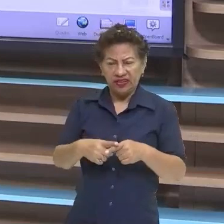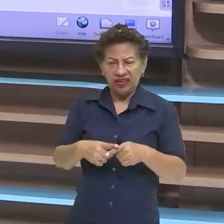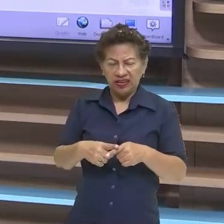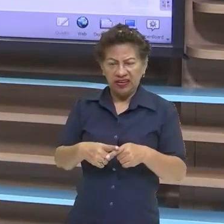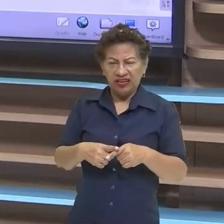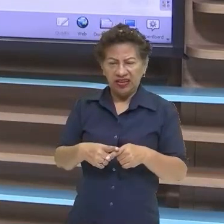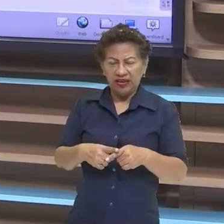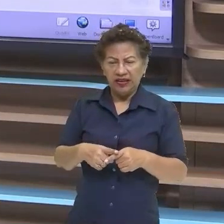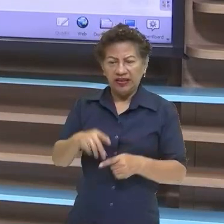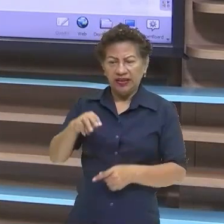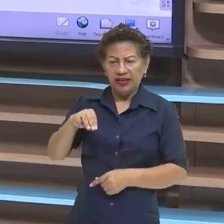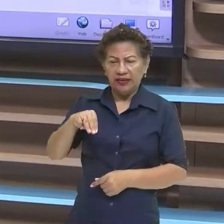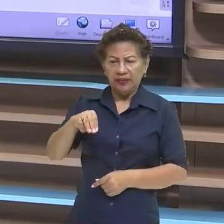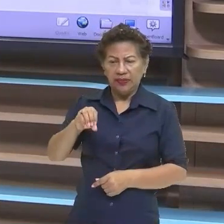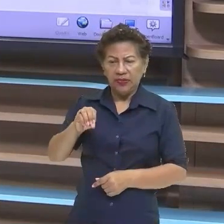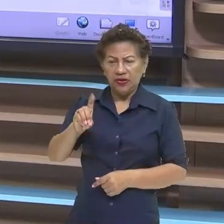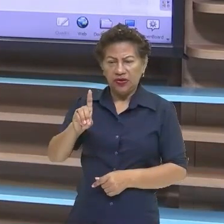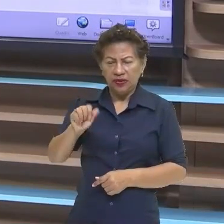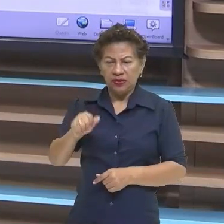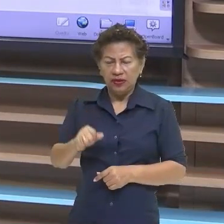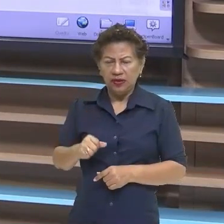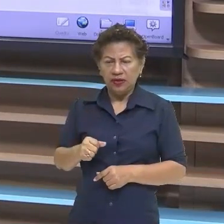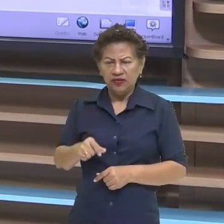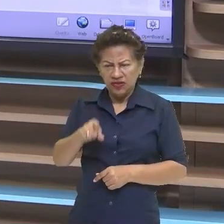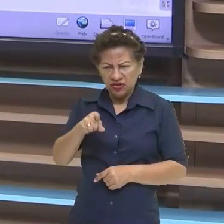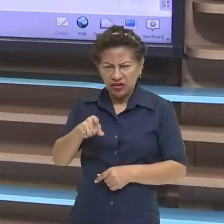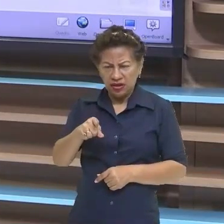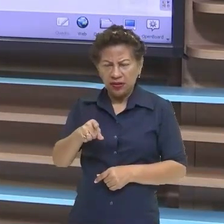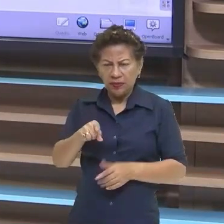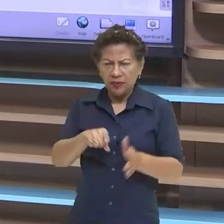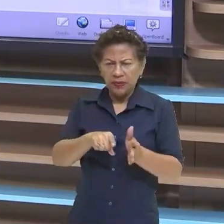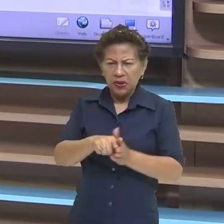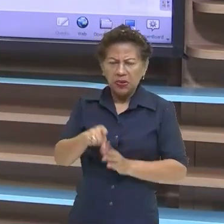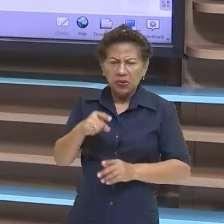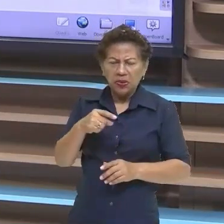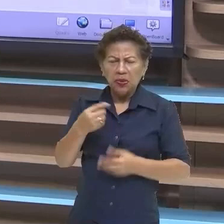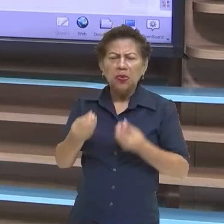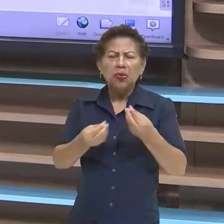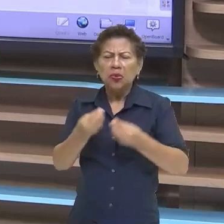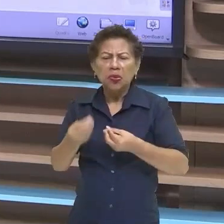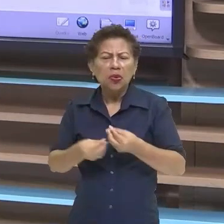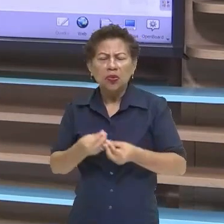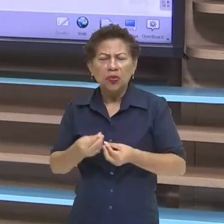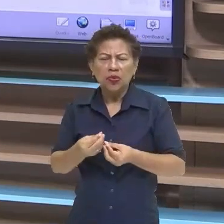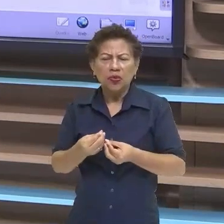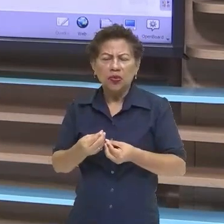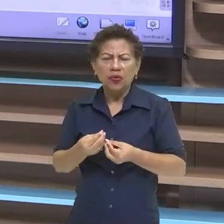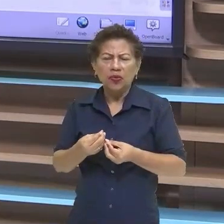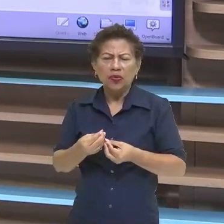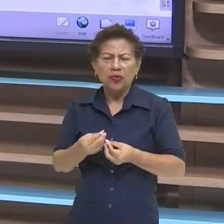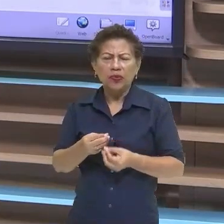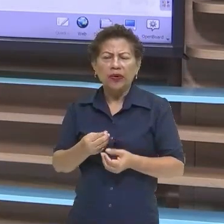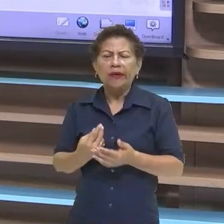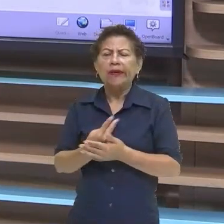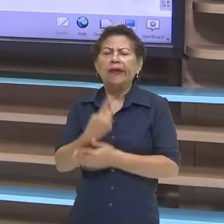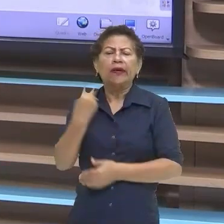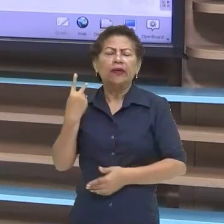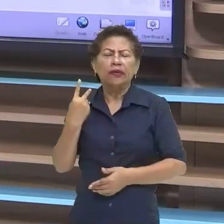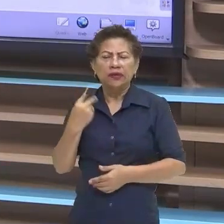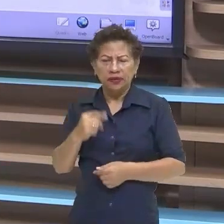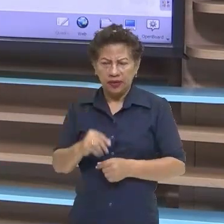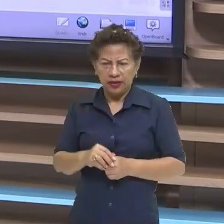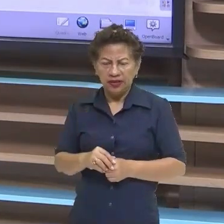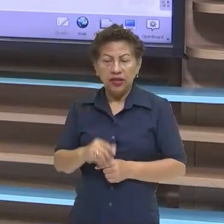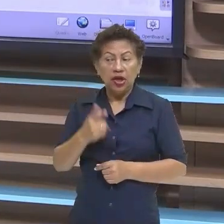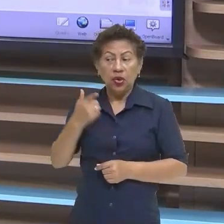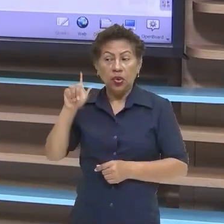vocês já pararam para se perguntar de onde é que veio aí essa moda, né, que a gente coloca? Ela vem de outros países,